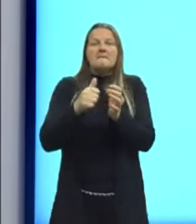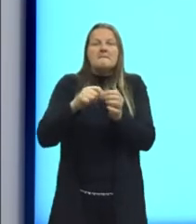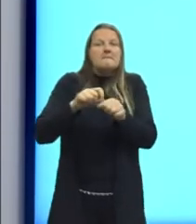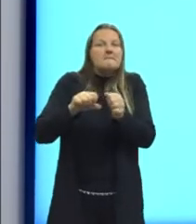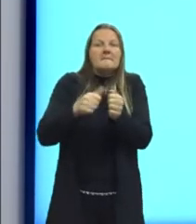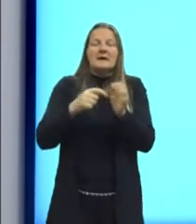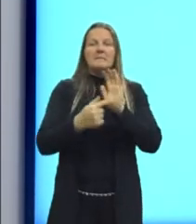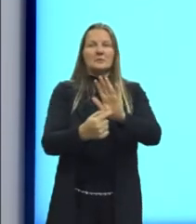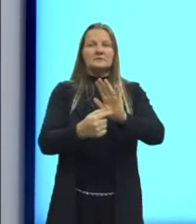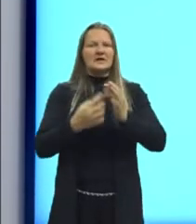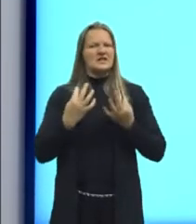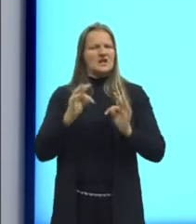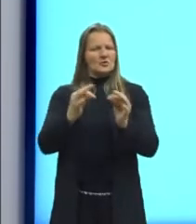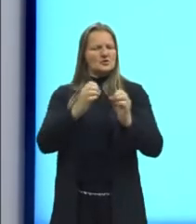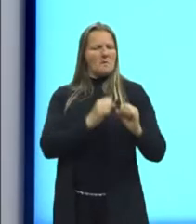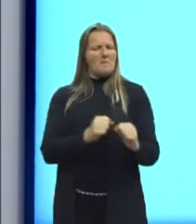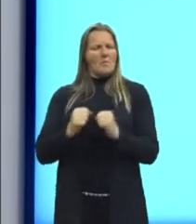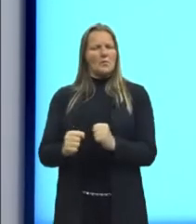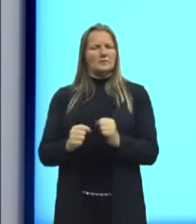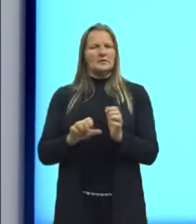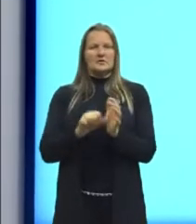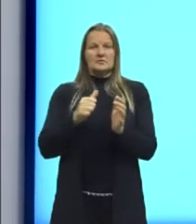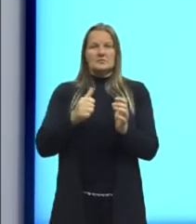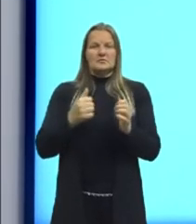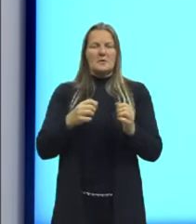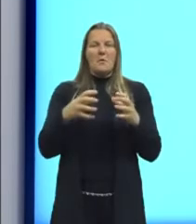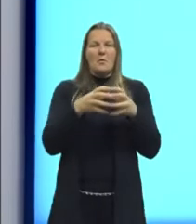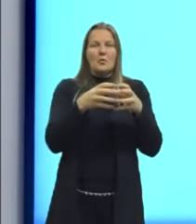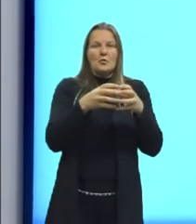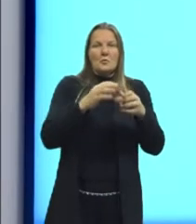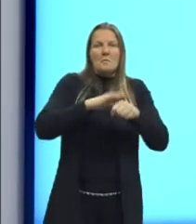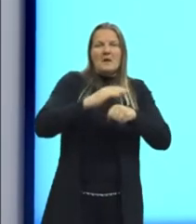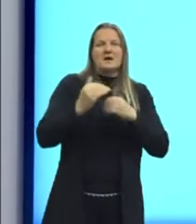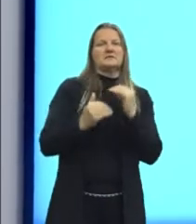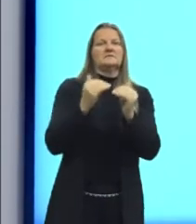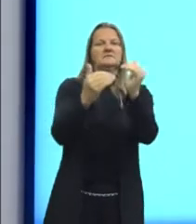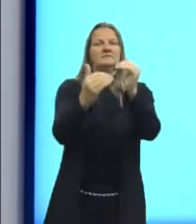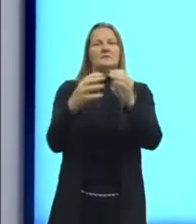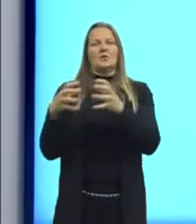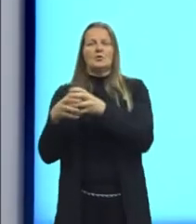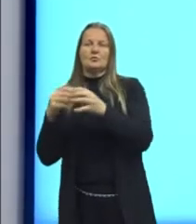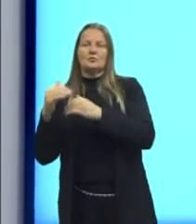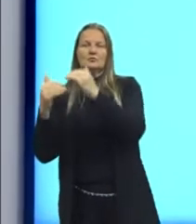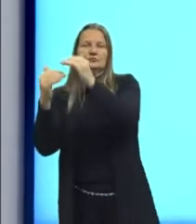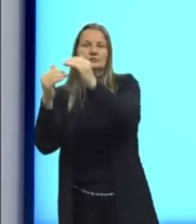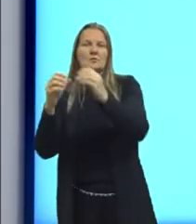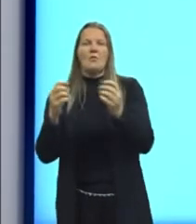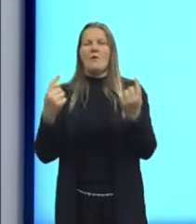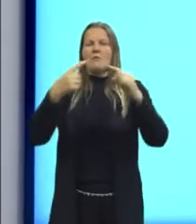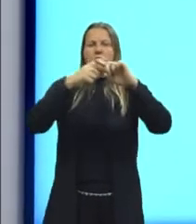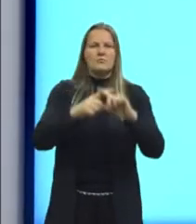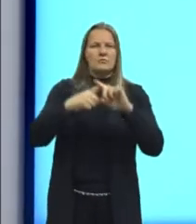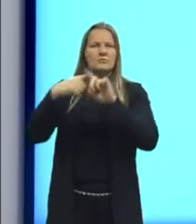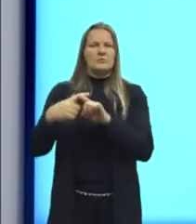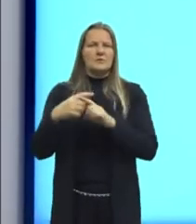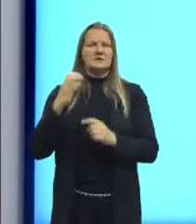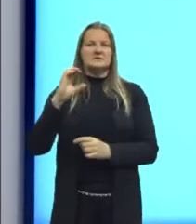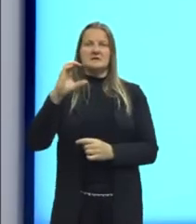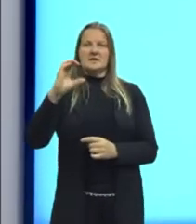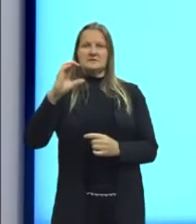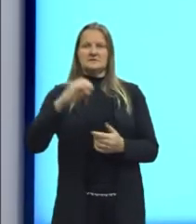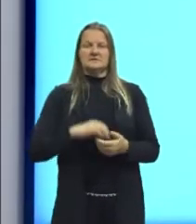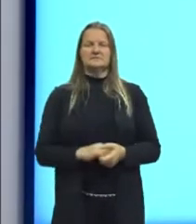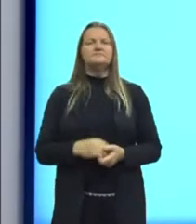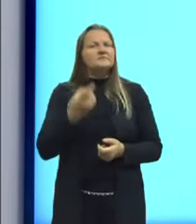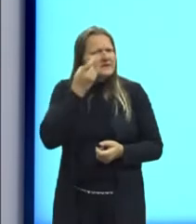tentar mostrar que o seu bloco era mais avançado estava mais desenvolvido cientificamente e